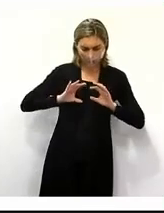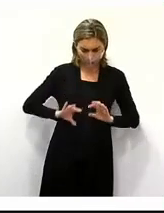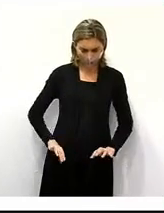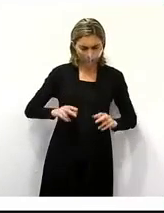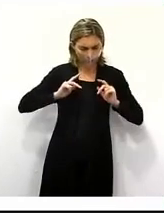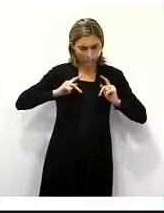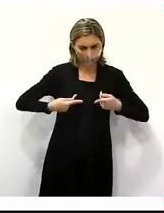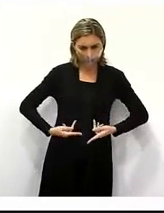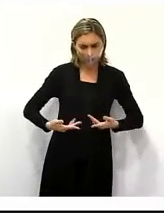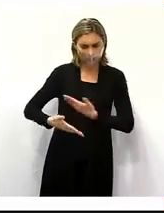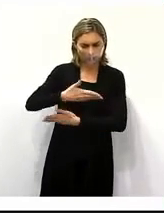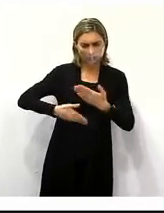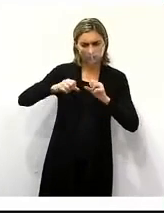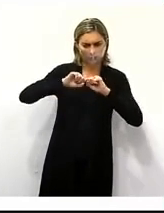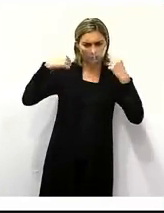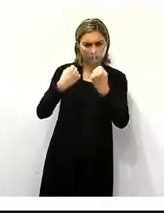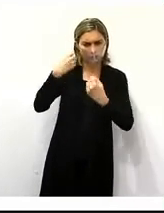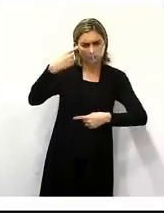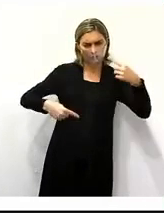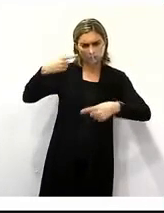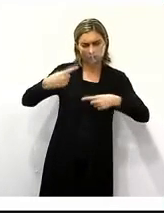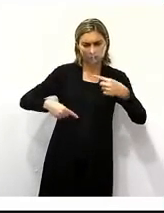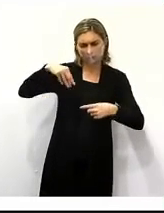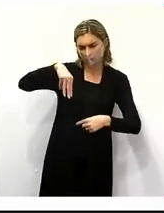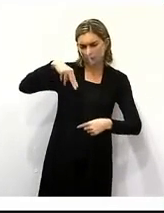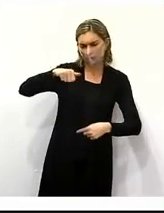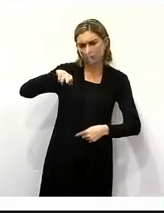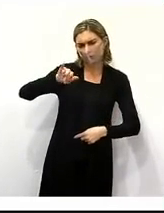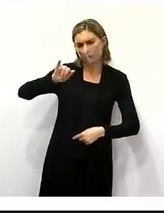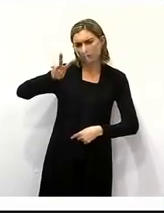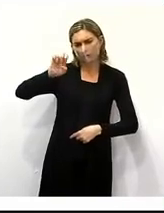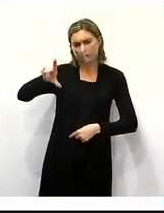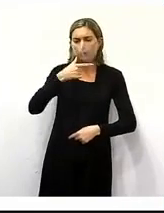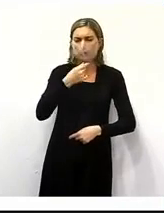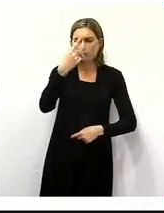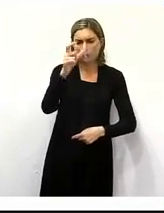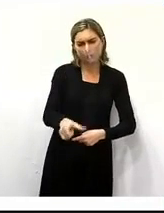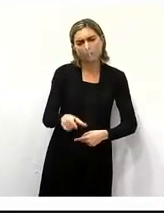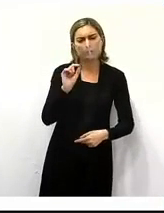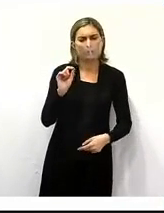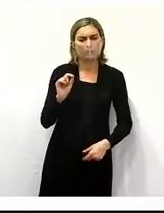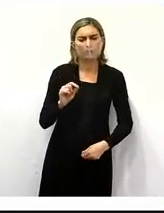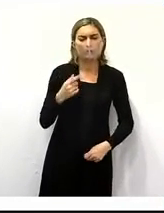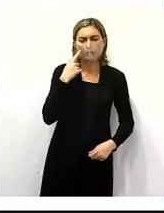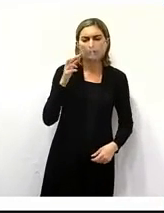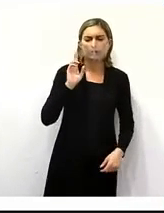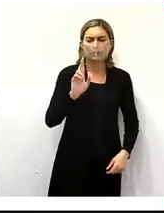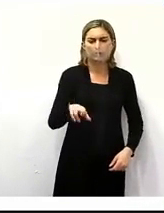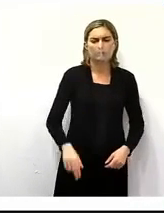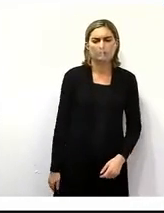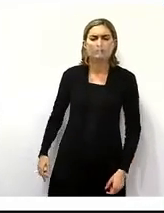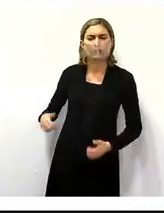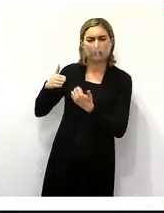humano, em suas relações sociais e políticas, Maquiavel define o homem como um ser, olha aí a